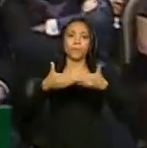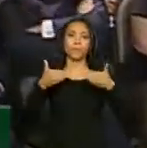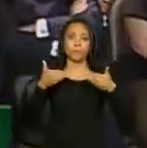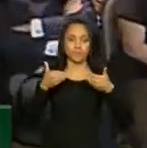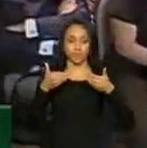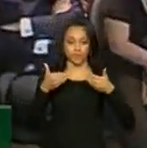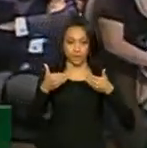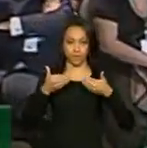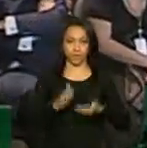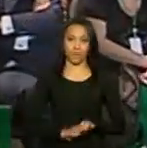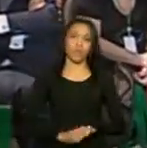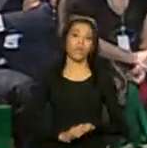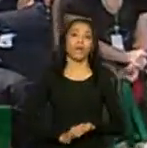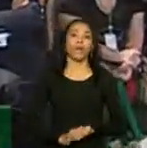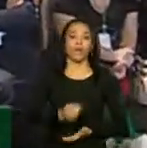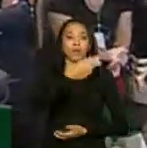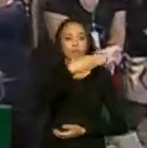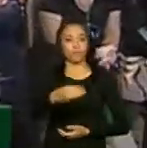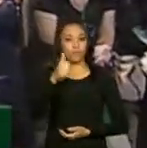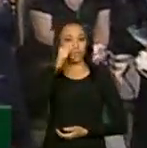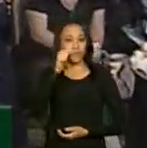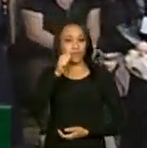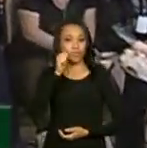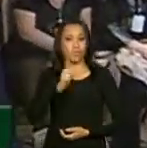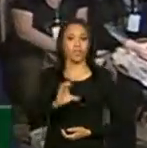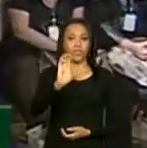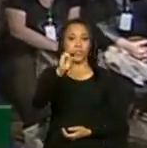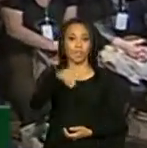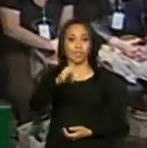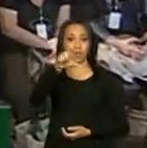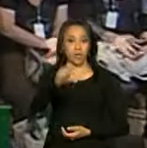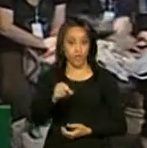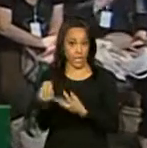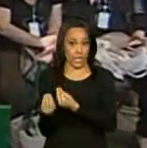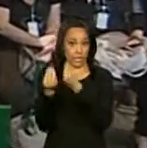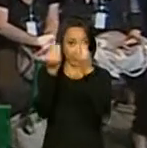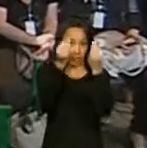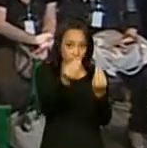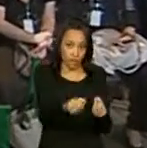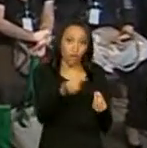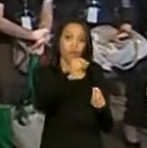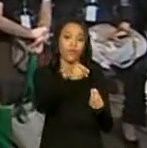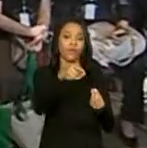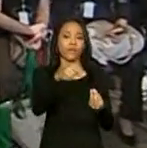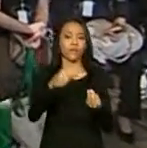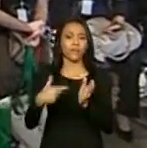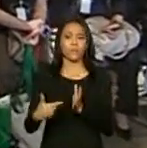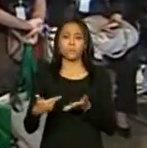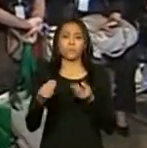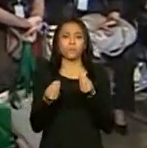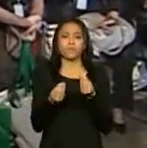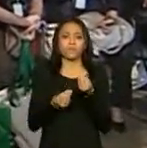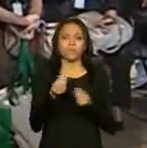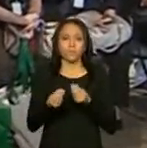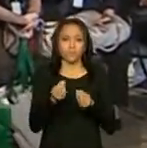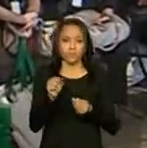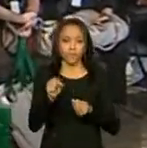Eu peço à ministra Tereza Campelo que entregue à senhora Rey Mendes o símbolo